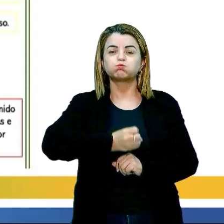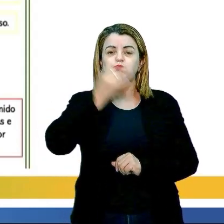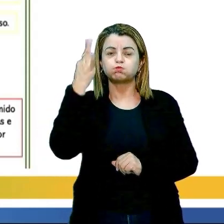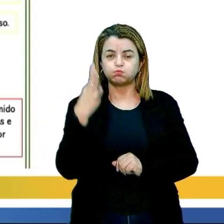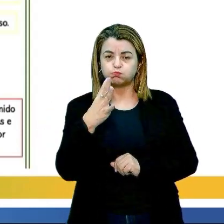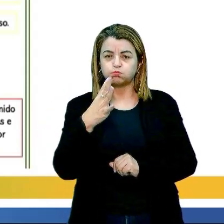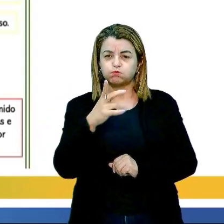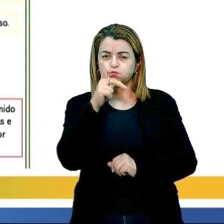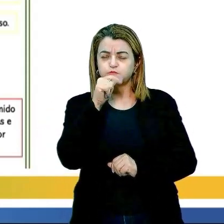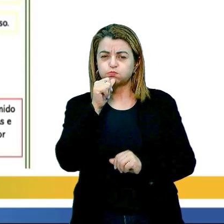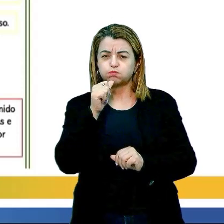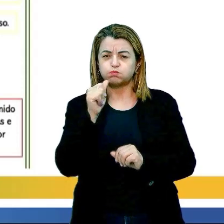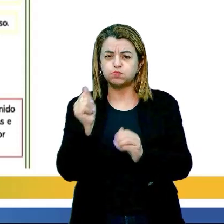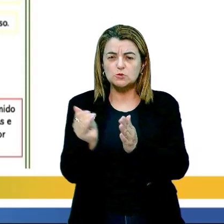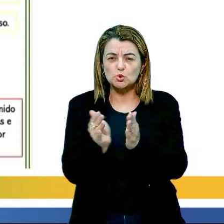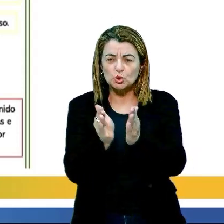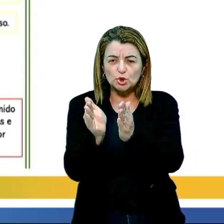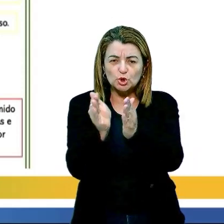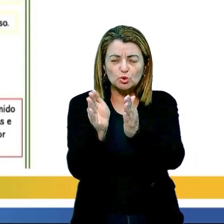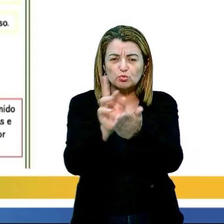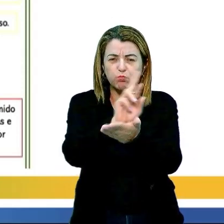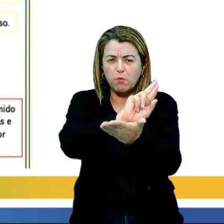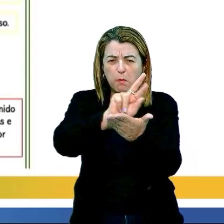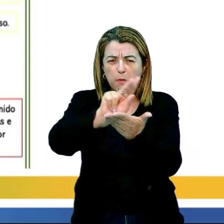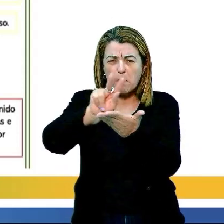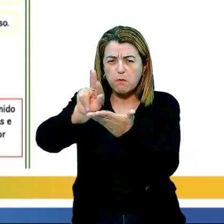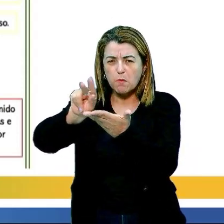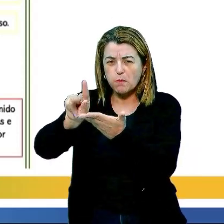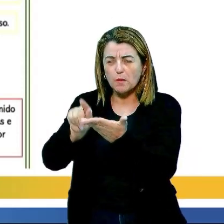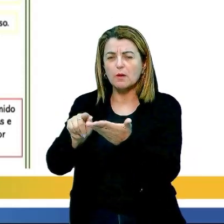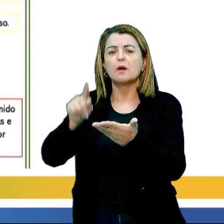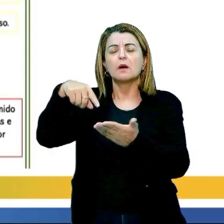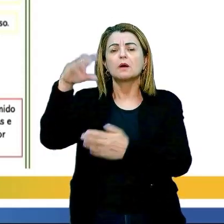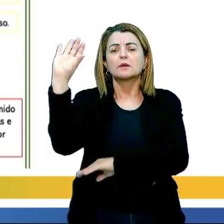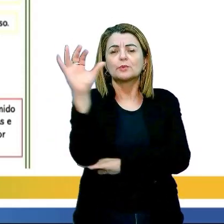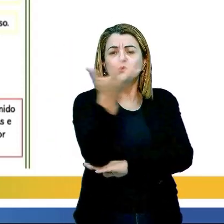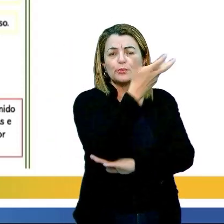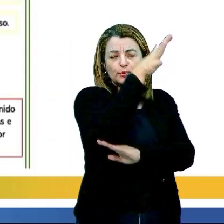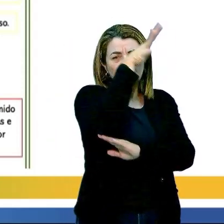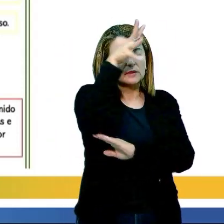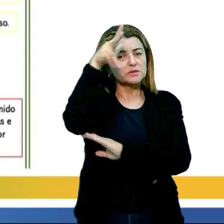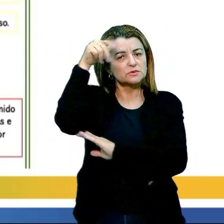bacias hidrográficas é encontrado na floresta amazônica.